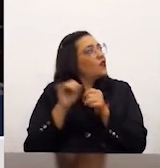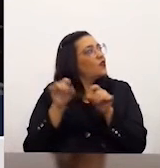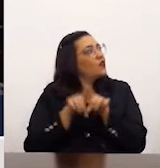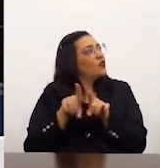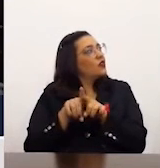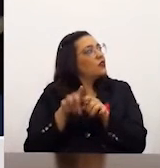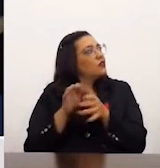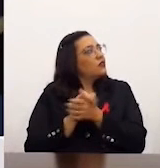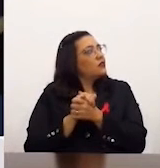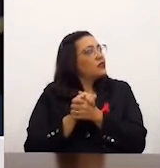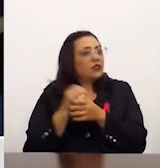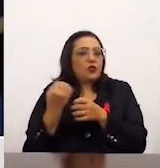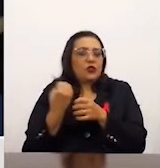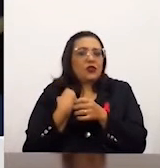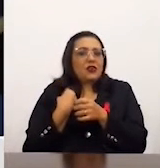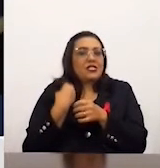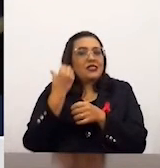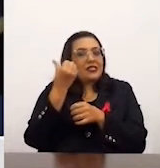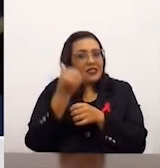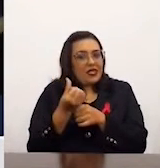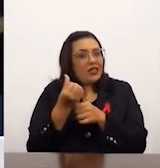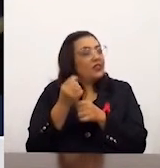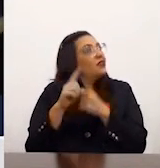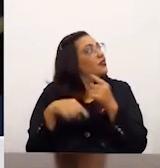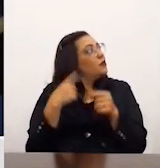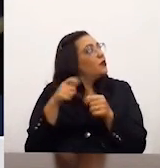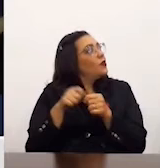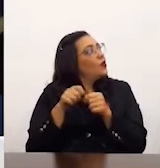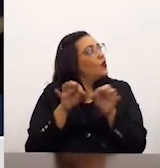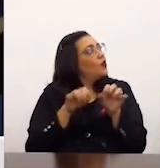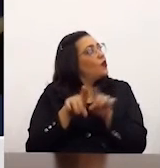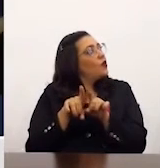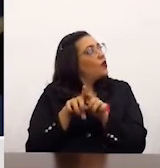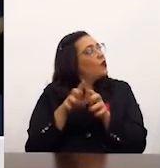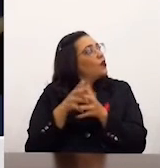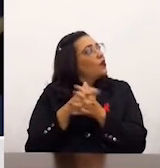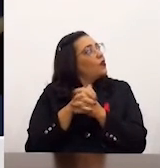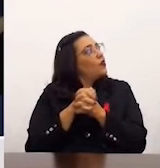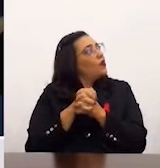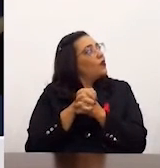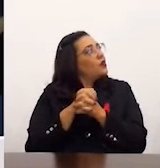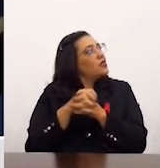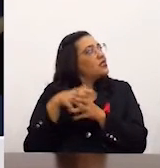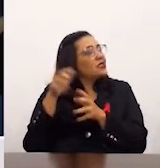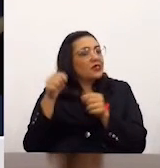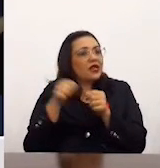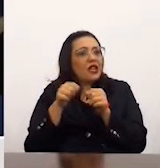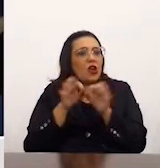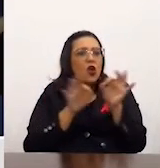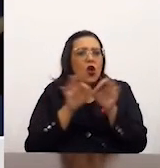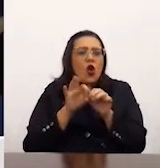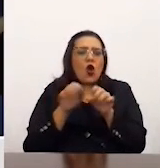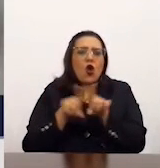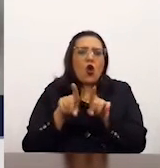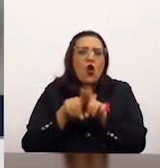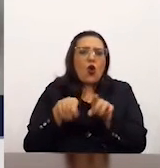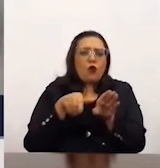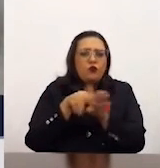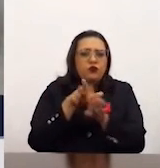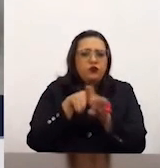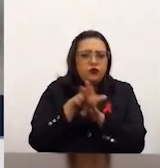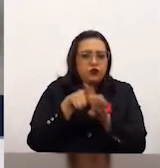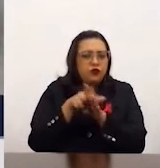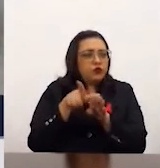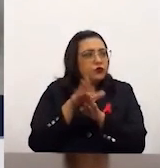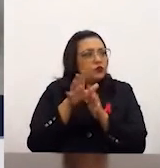objetivos, diretrizes e instrumentos para execução dos planos, programas, projetos e ações dos setores